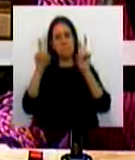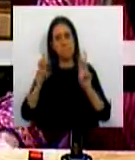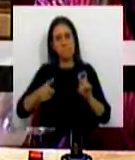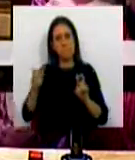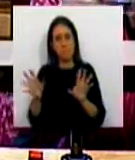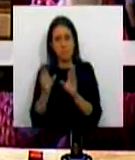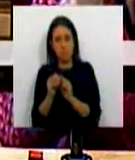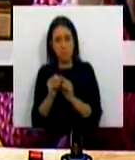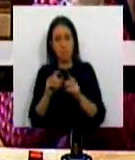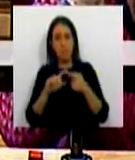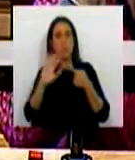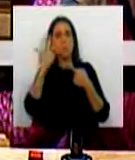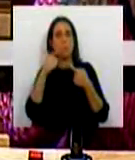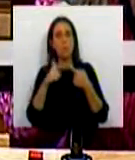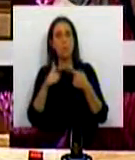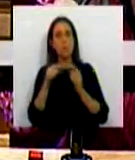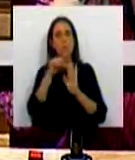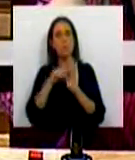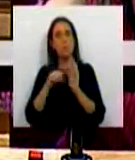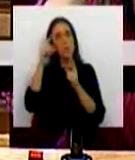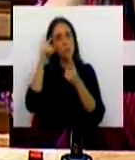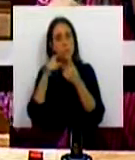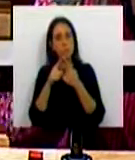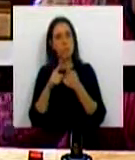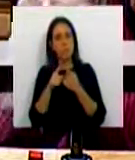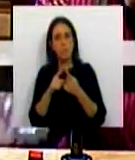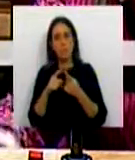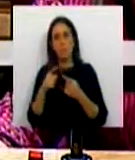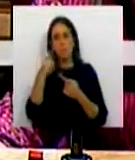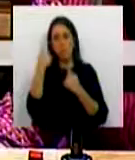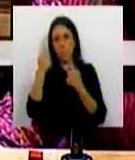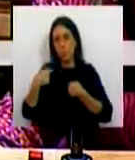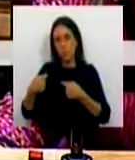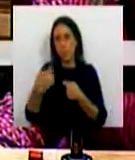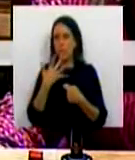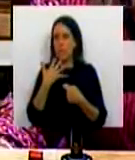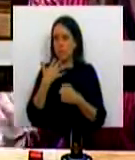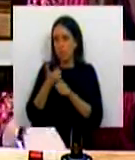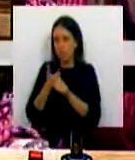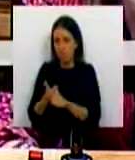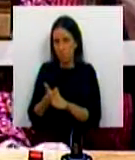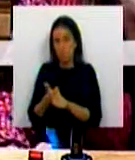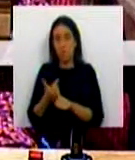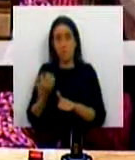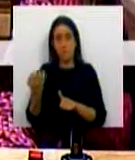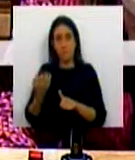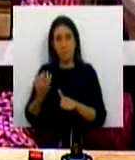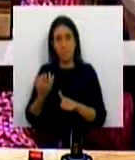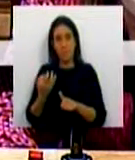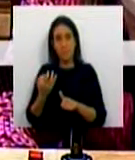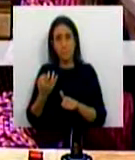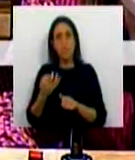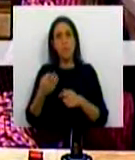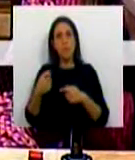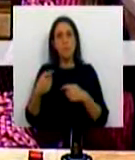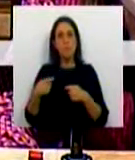primeiro lugar, temos consagrado as medidas que visam o rigor na execução da despesa pública. Nesse âmbito, é intensificado o exercício da revisão